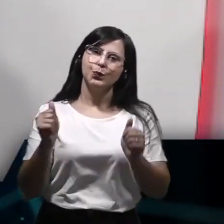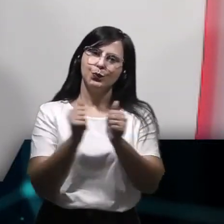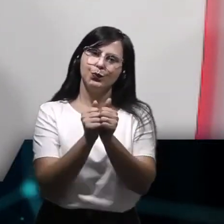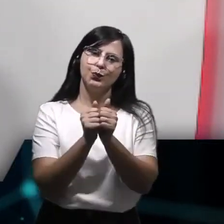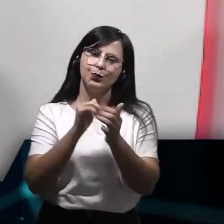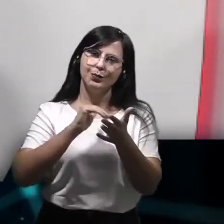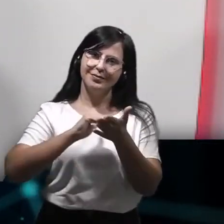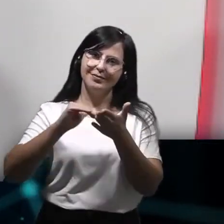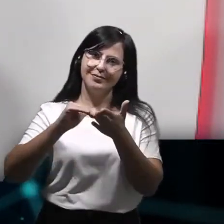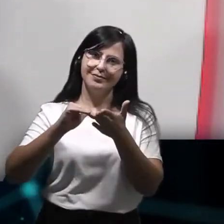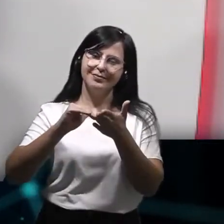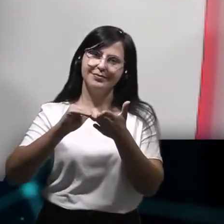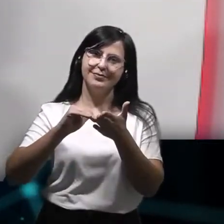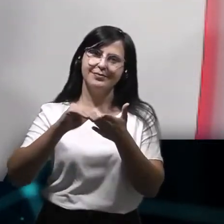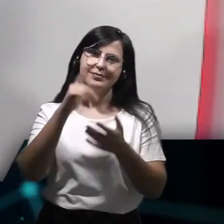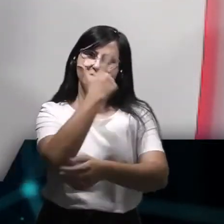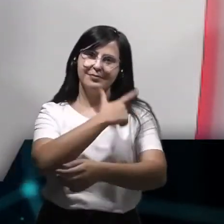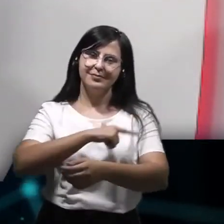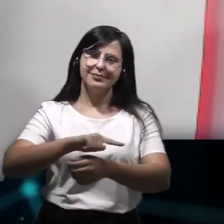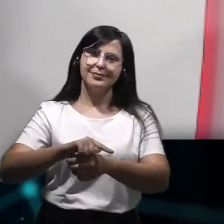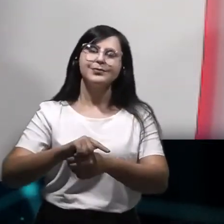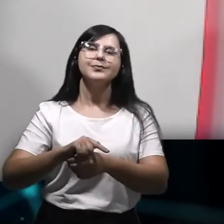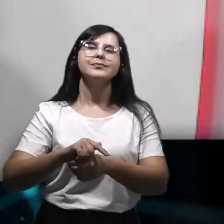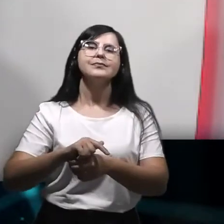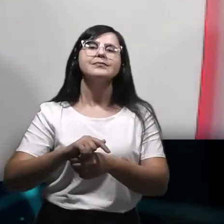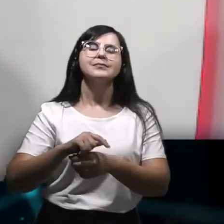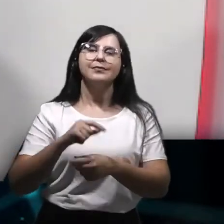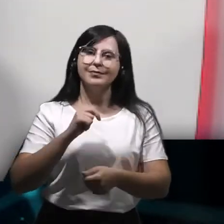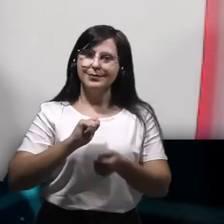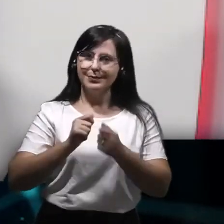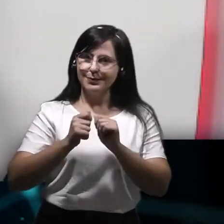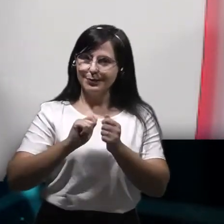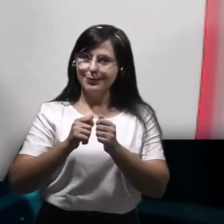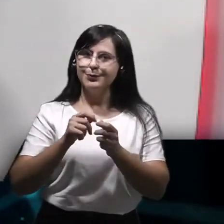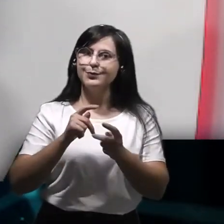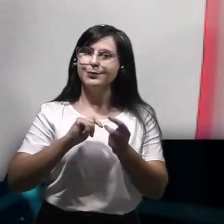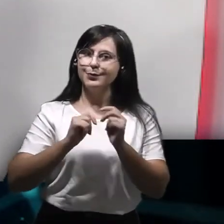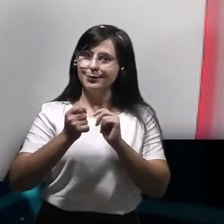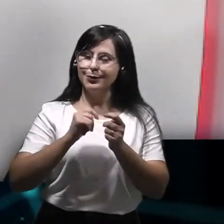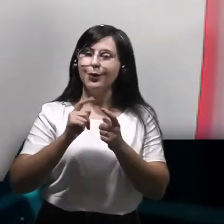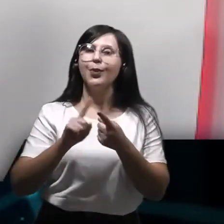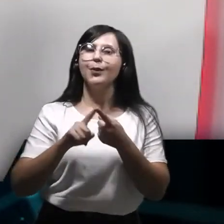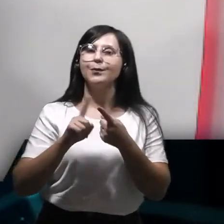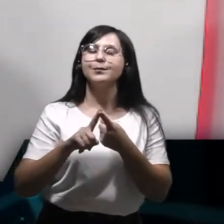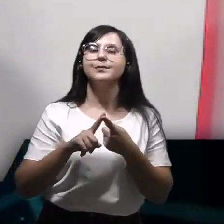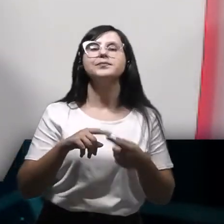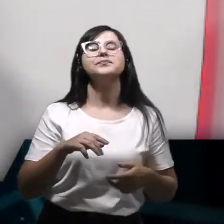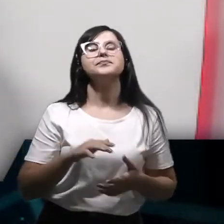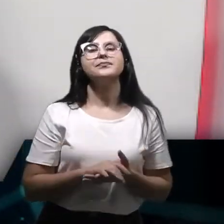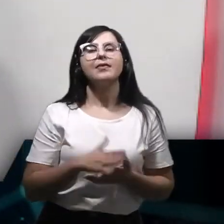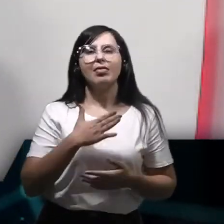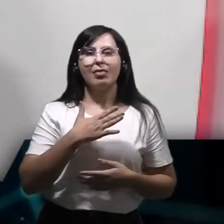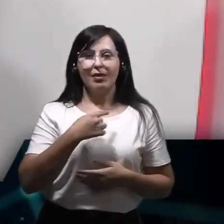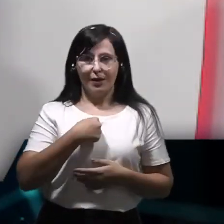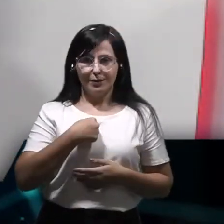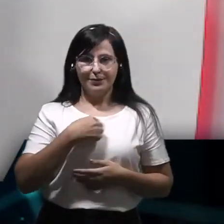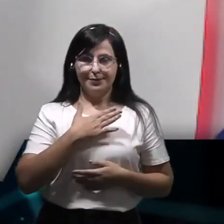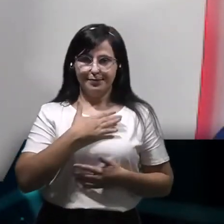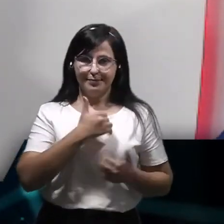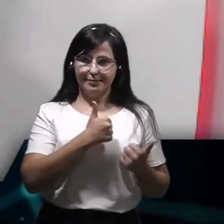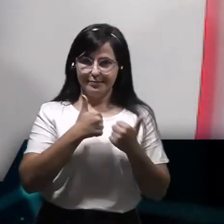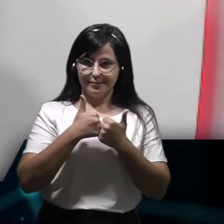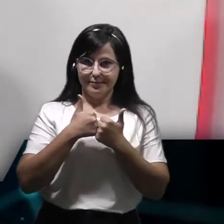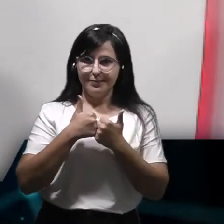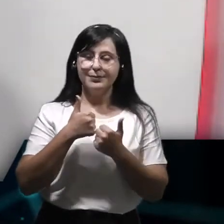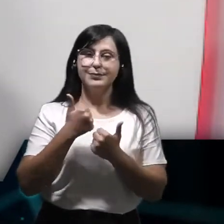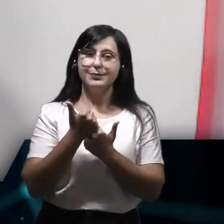Educação e Finanças do meu governo, da nossa gestão, com o meu e meu vice Wagner Silva. Tendo em vista, né, que a